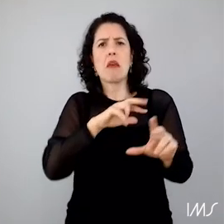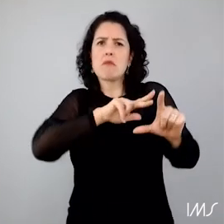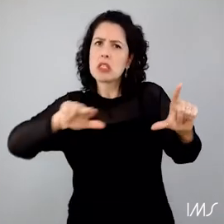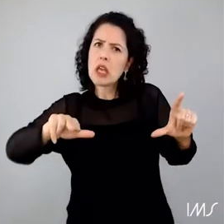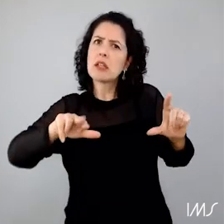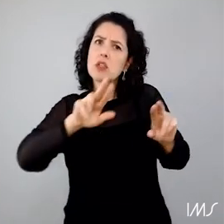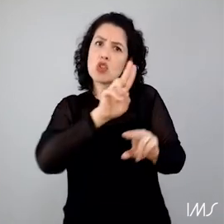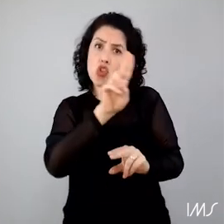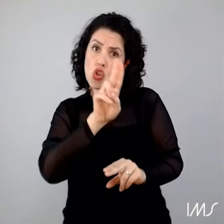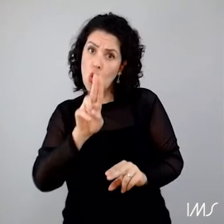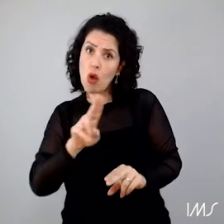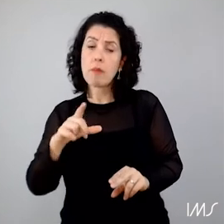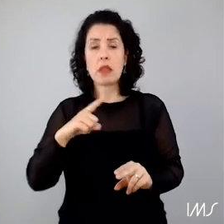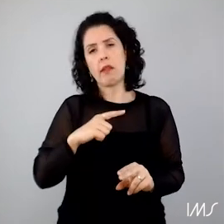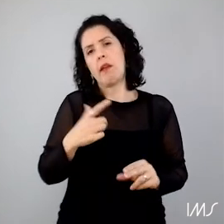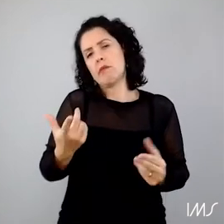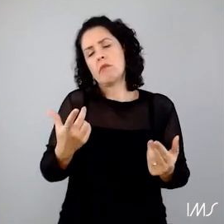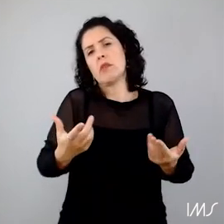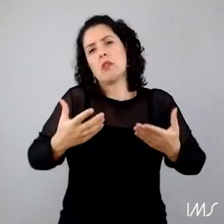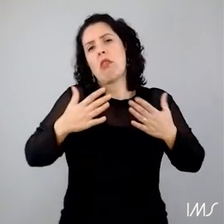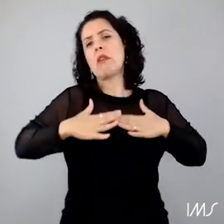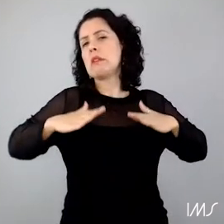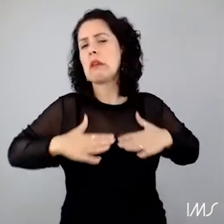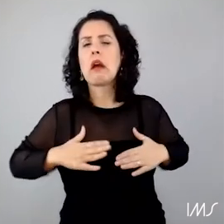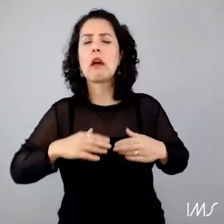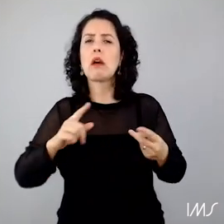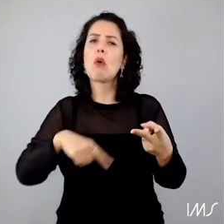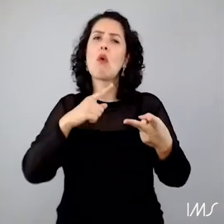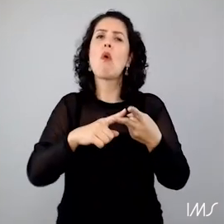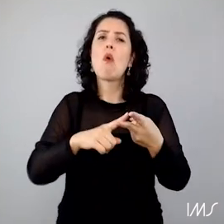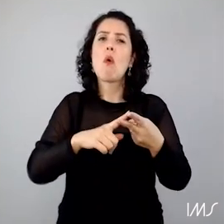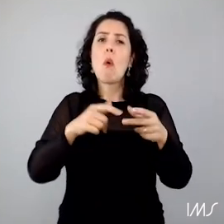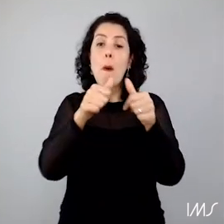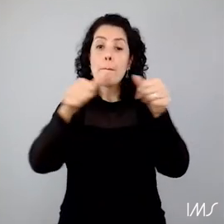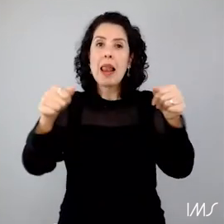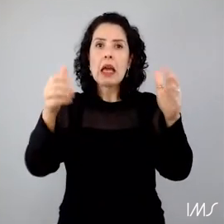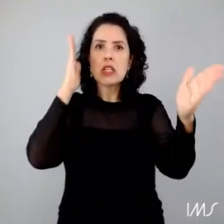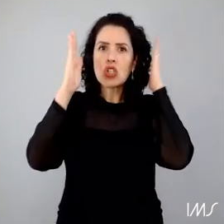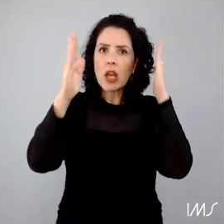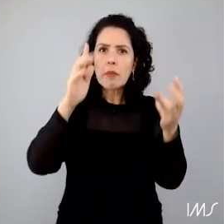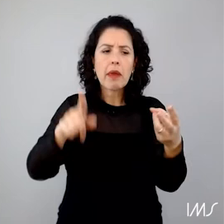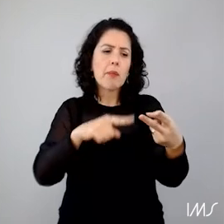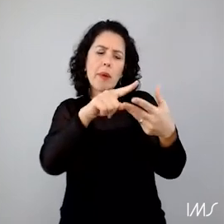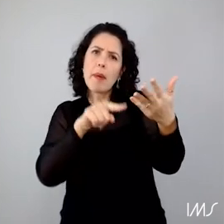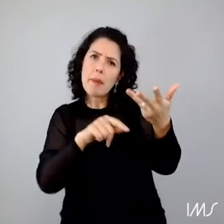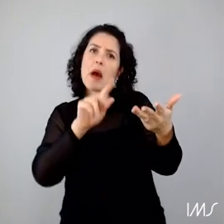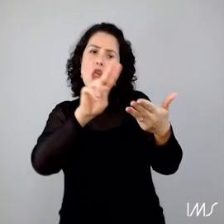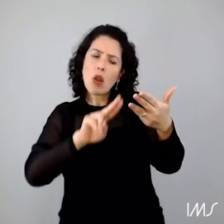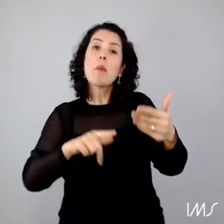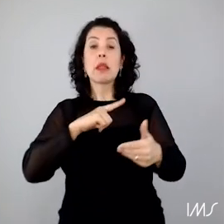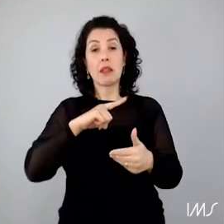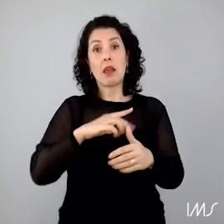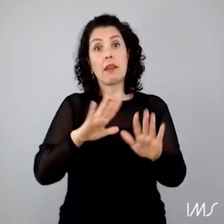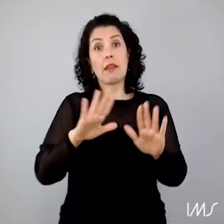me parece que convida o espectador a colher o detalhe inesperado, né? O acidente no real, uma espécie de epifania.